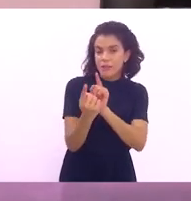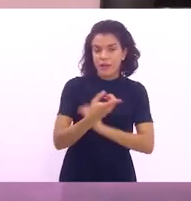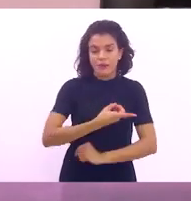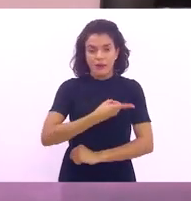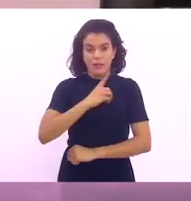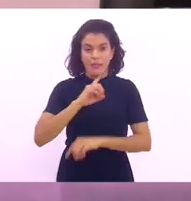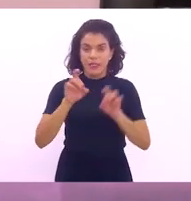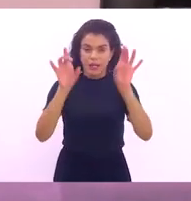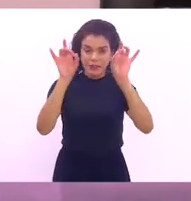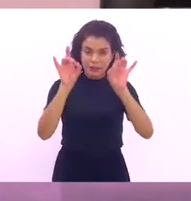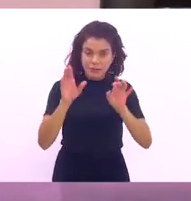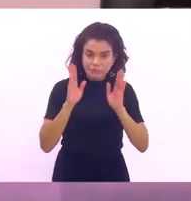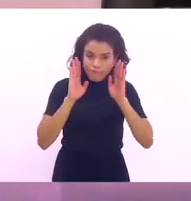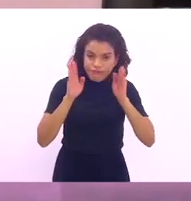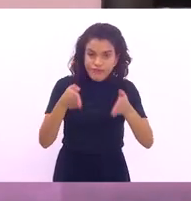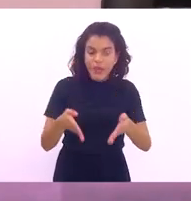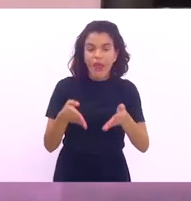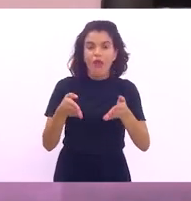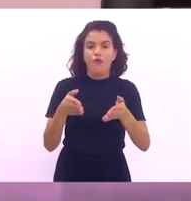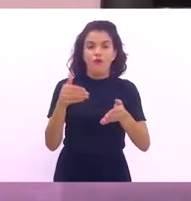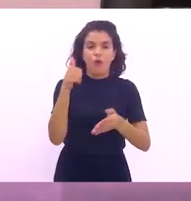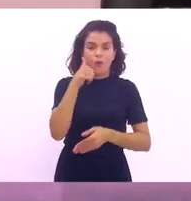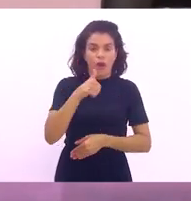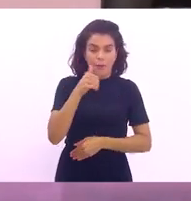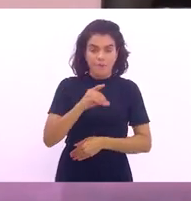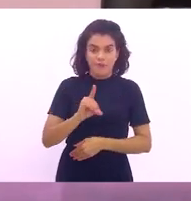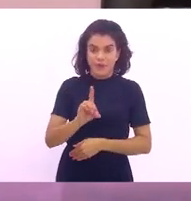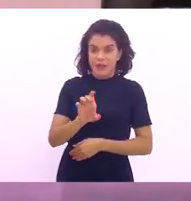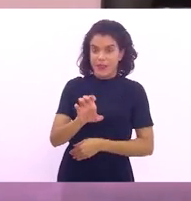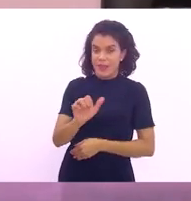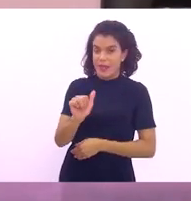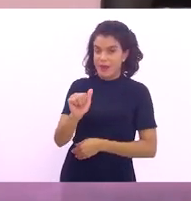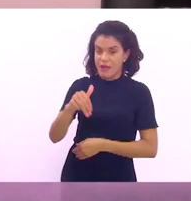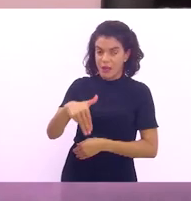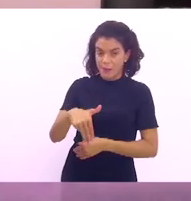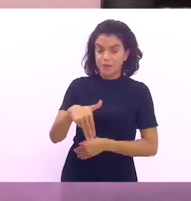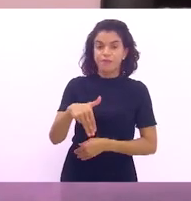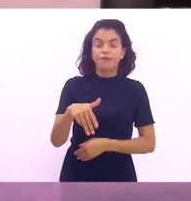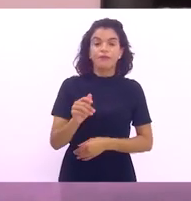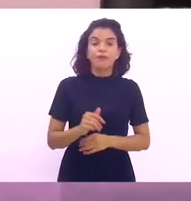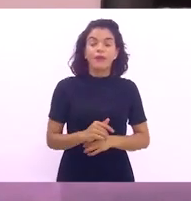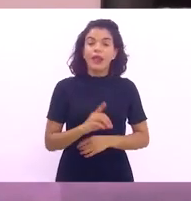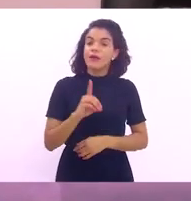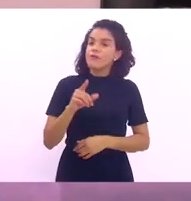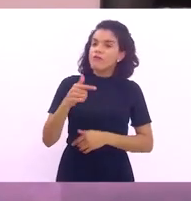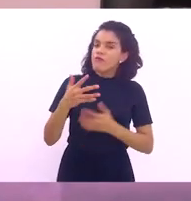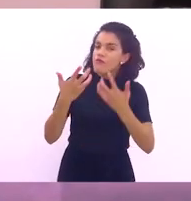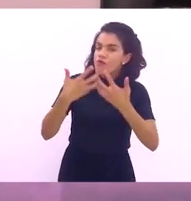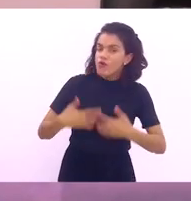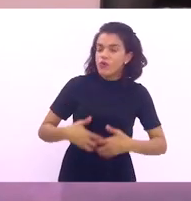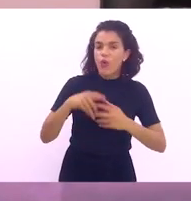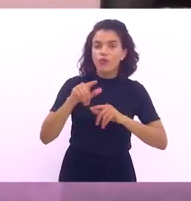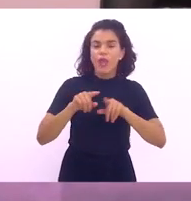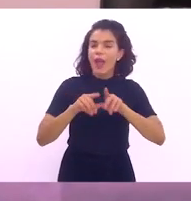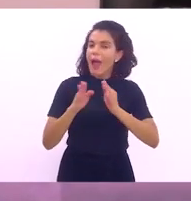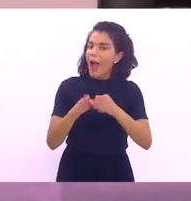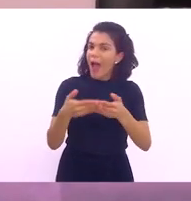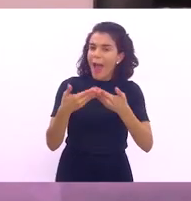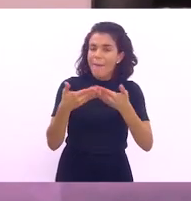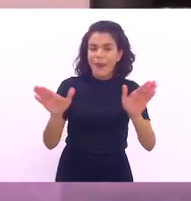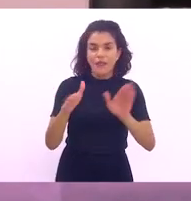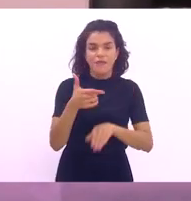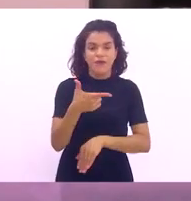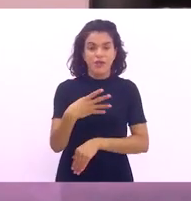delegacias especializadas de atendimento a mulher Gideões a proposta determina que as demais funcione 24 horas por dia